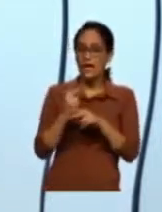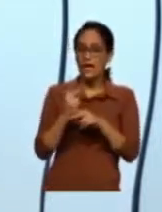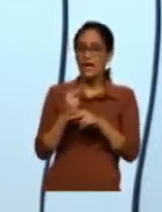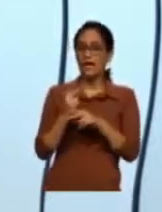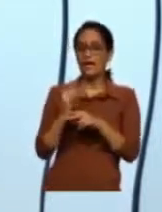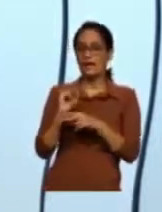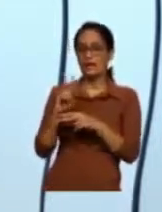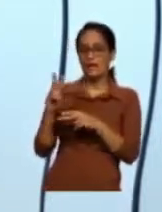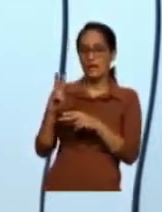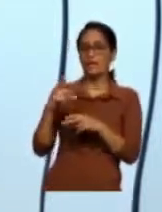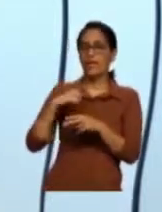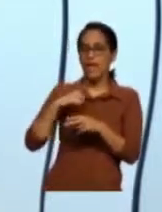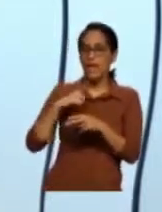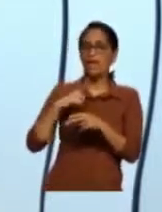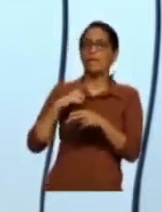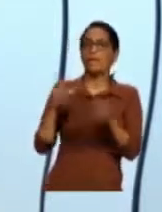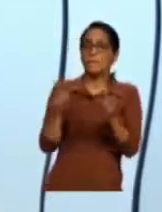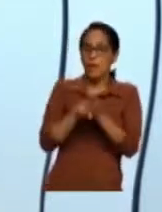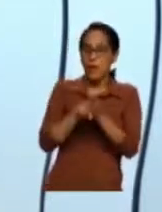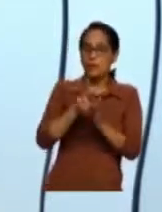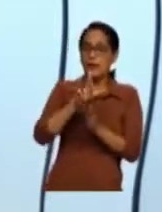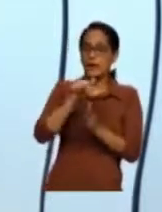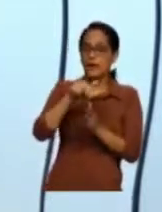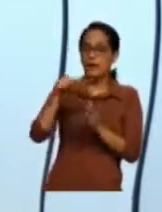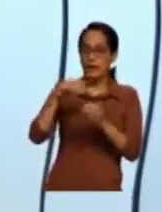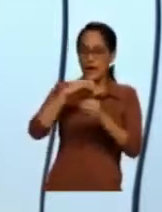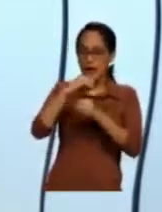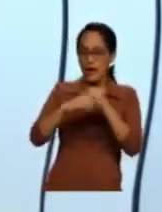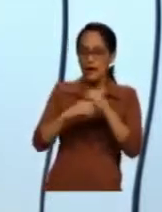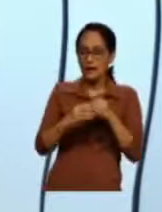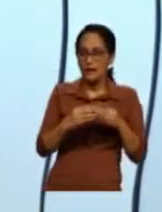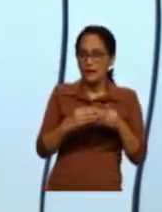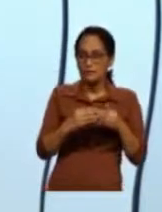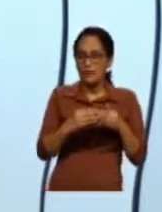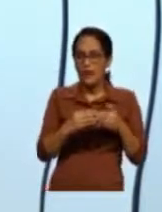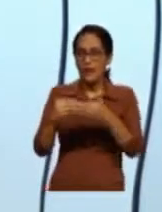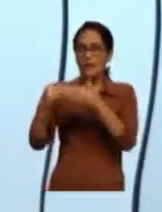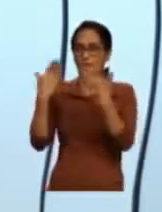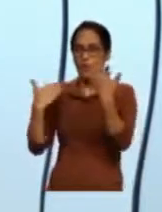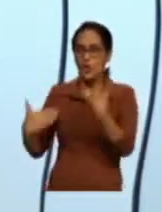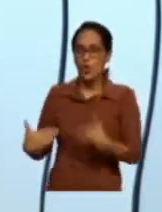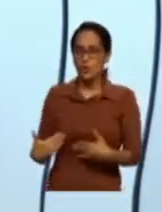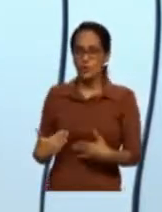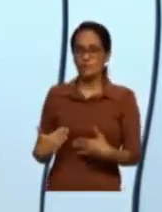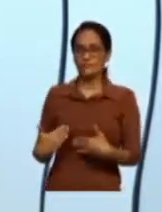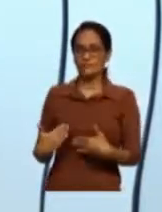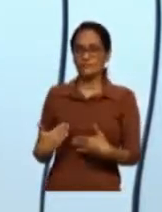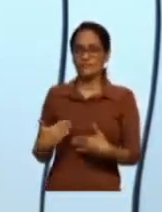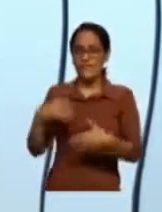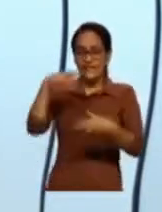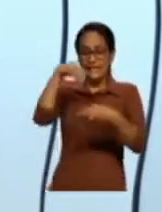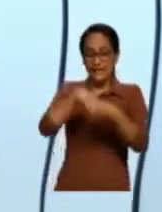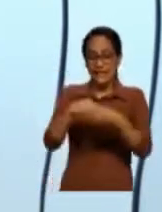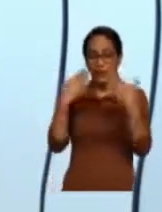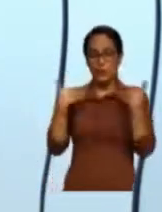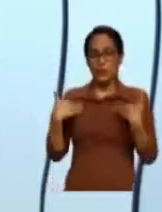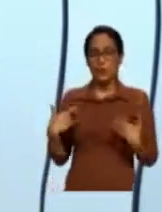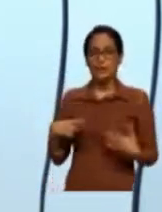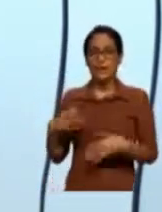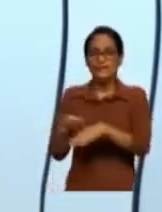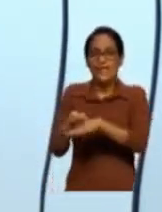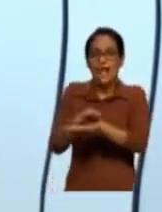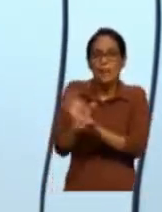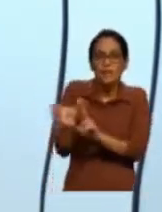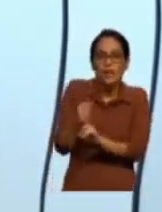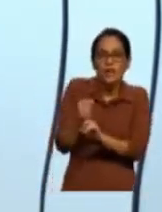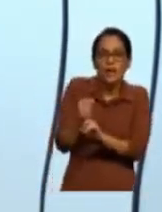as ferramentas para fazer o estrago nas nossas células. E ele vai atacar as nossas células de defesa, os linfócitos T, que a gente